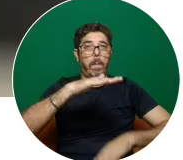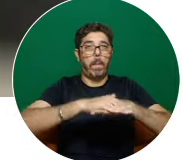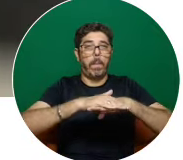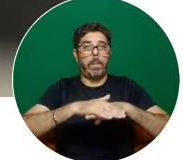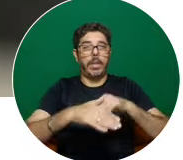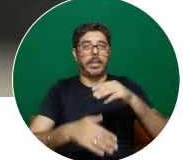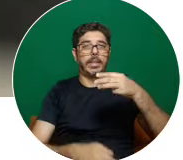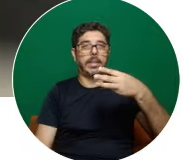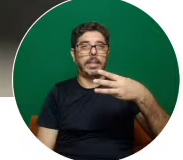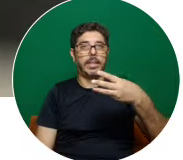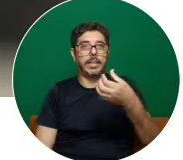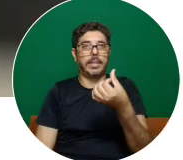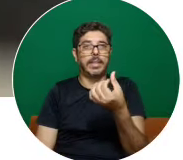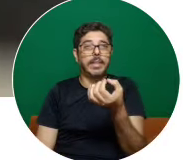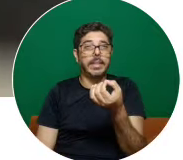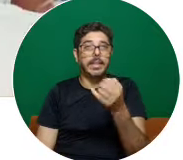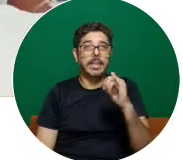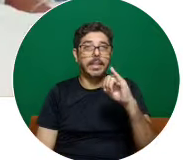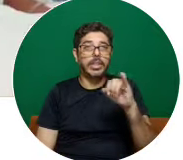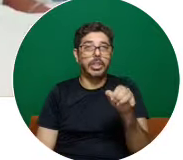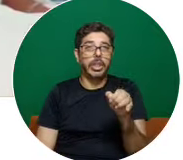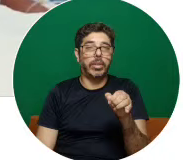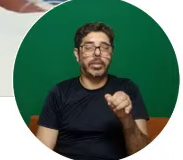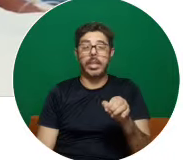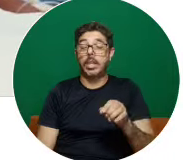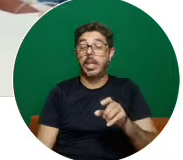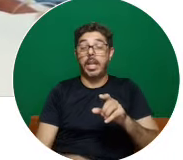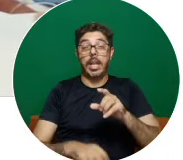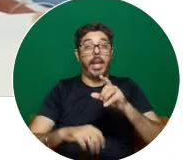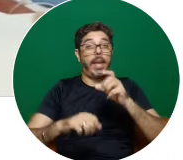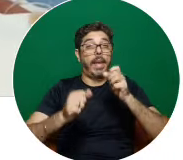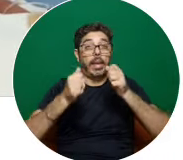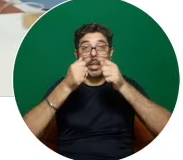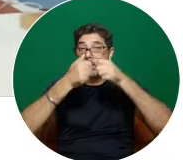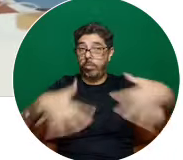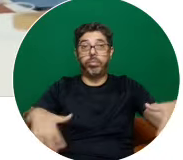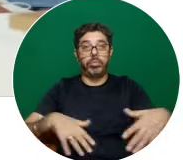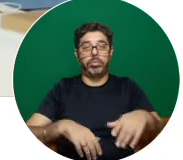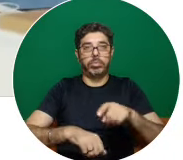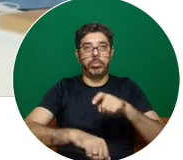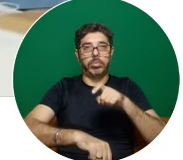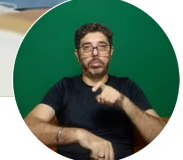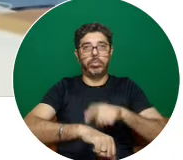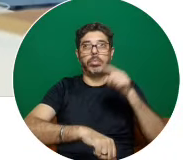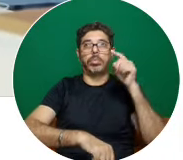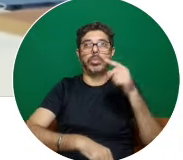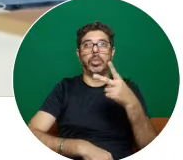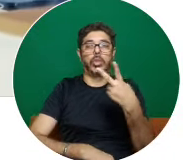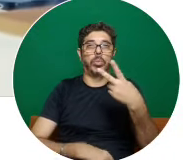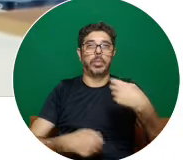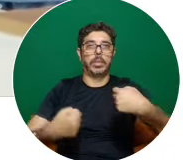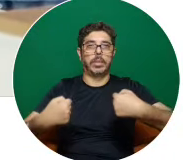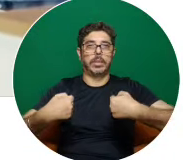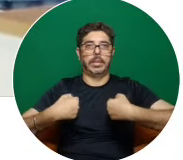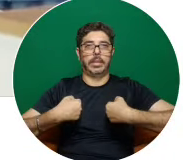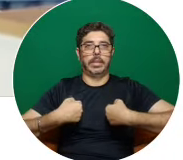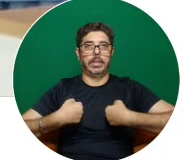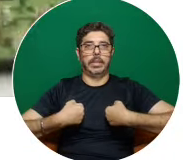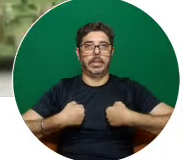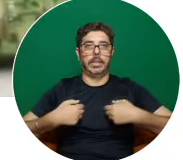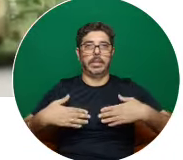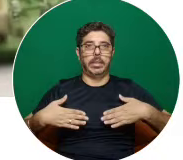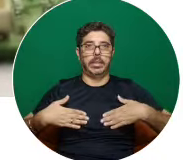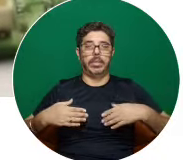Essa energia é liberada rapidamente em cerca de 2 milissegundos por meio de duas pás pressionadas contra o peito do